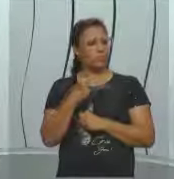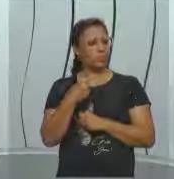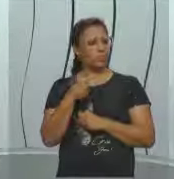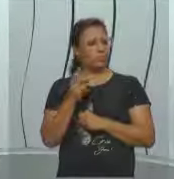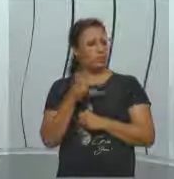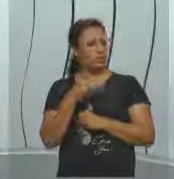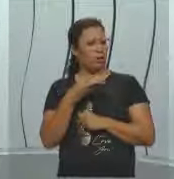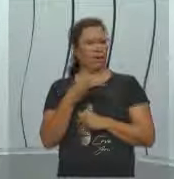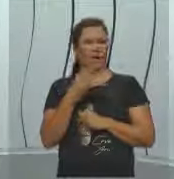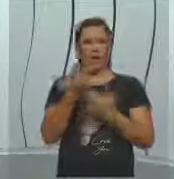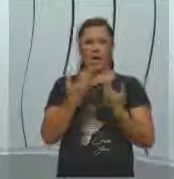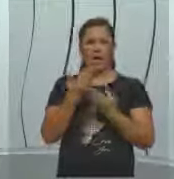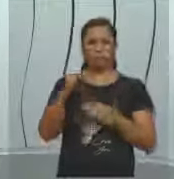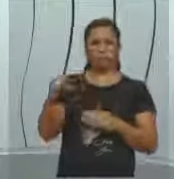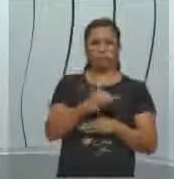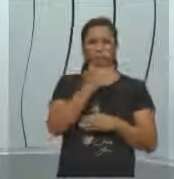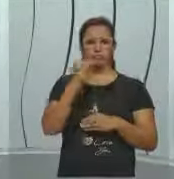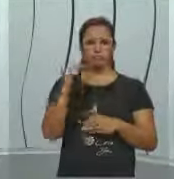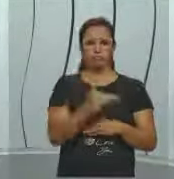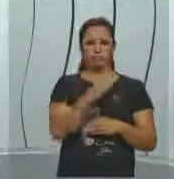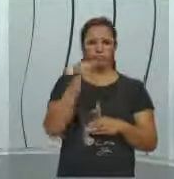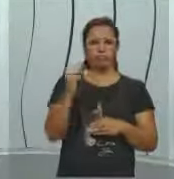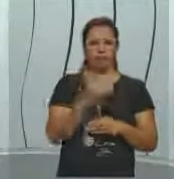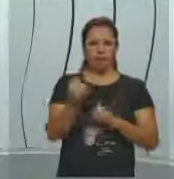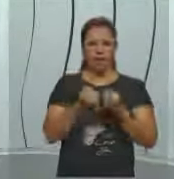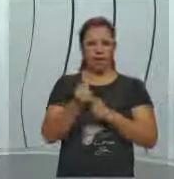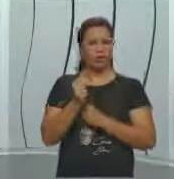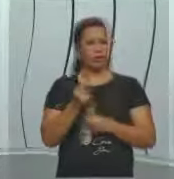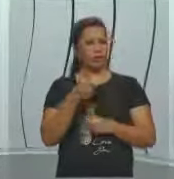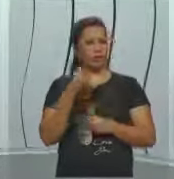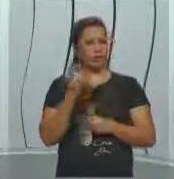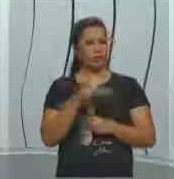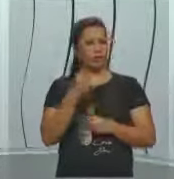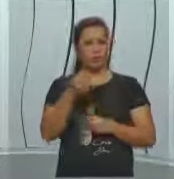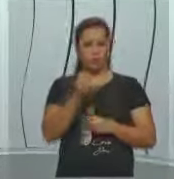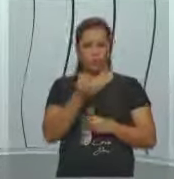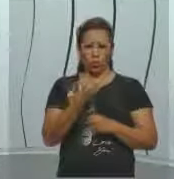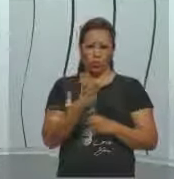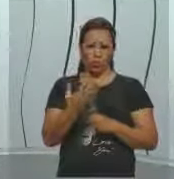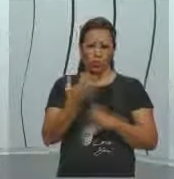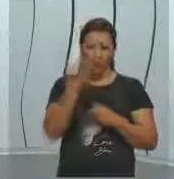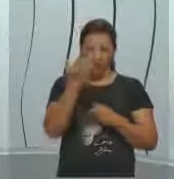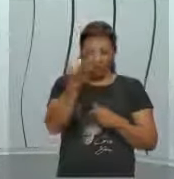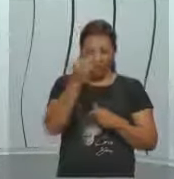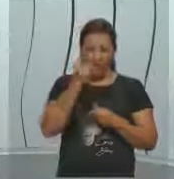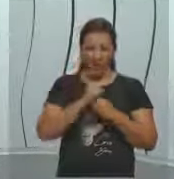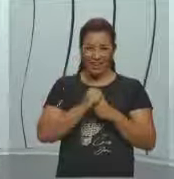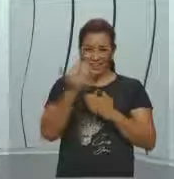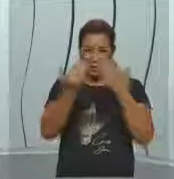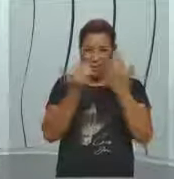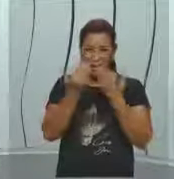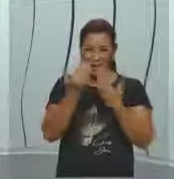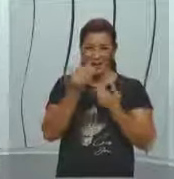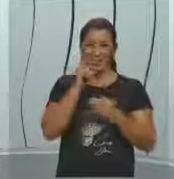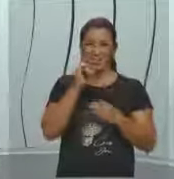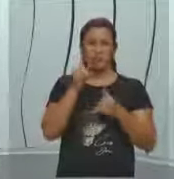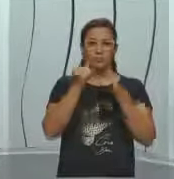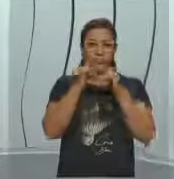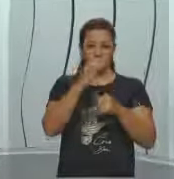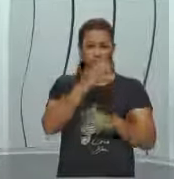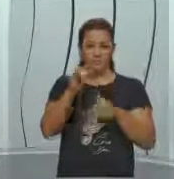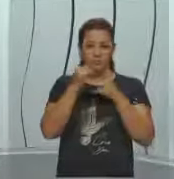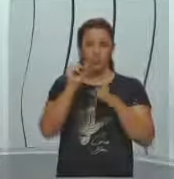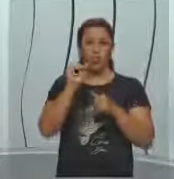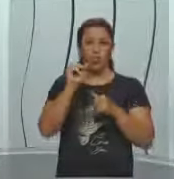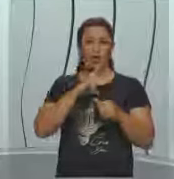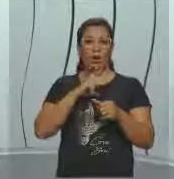você por minuto. Pensando a nível microscópico, seria essa a definição de corrente elétrica, a quantidade